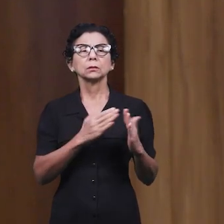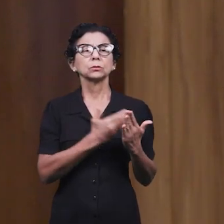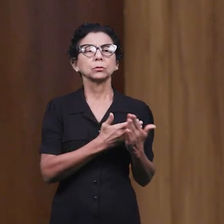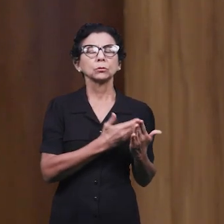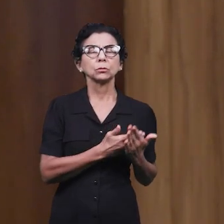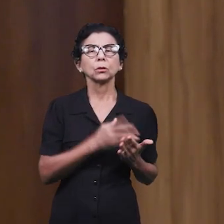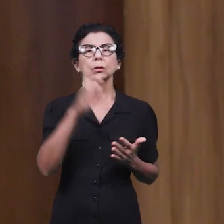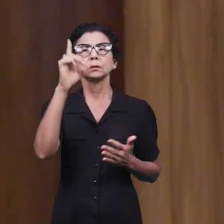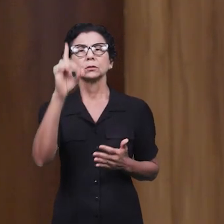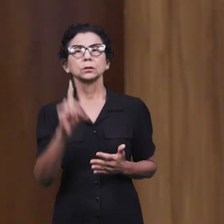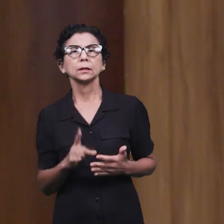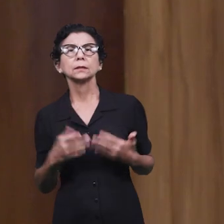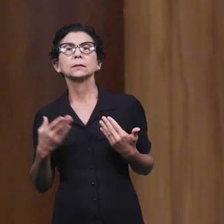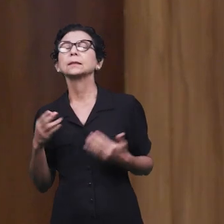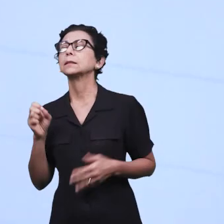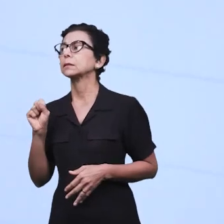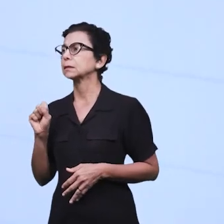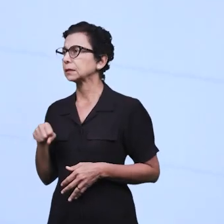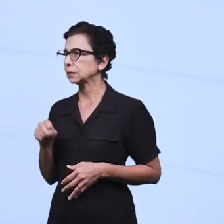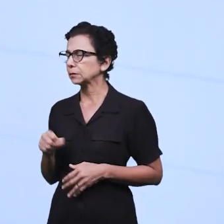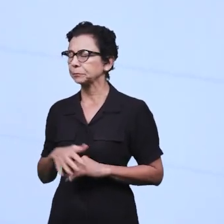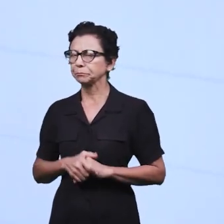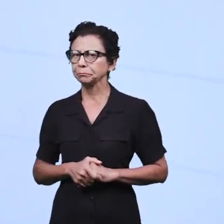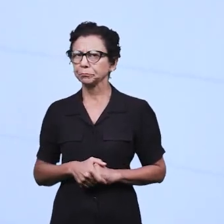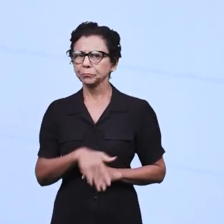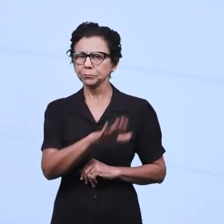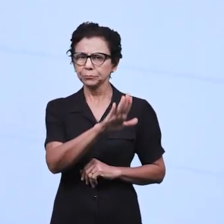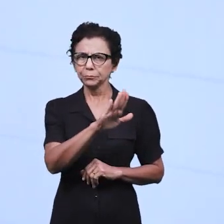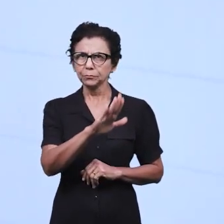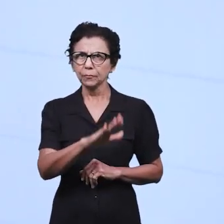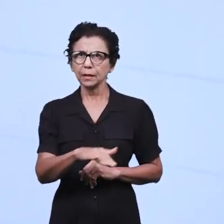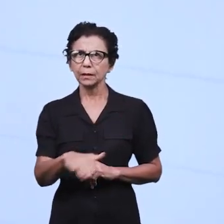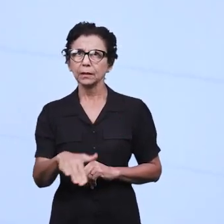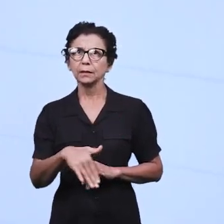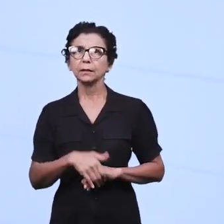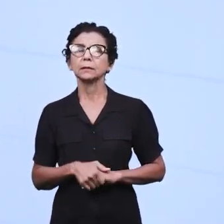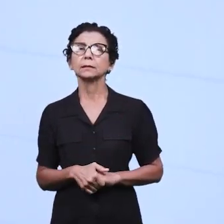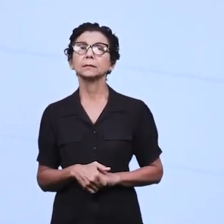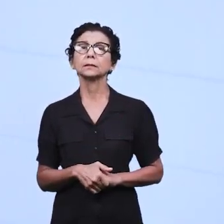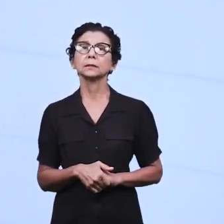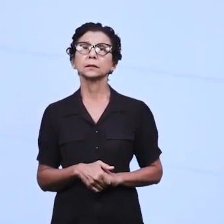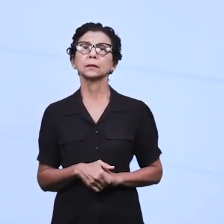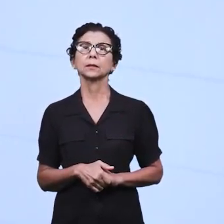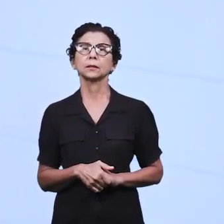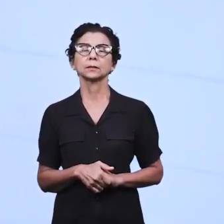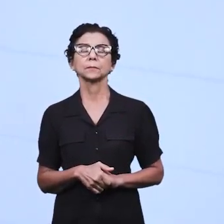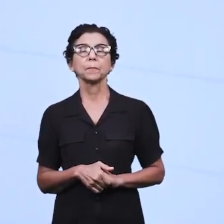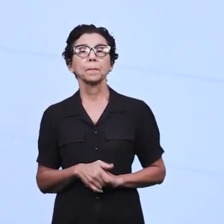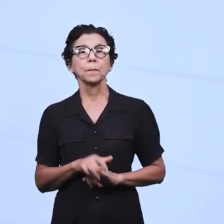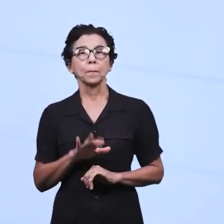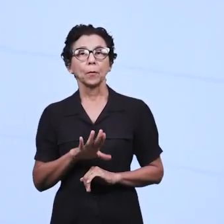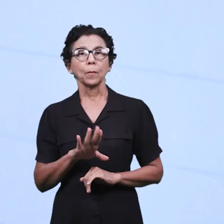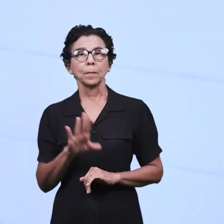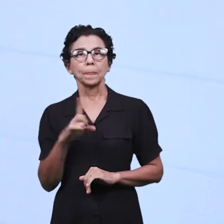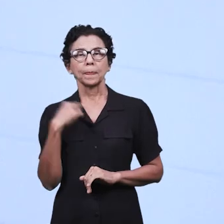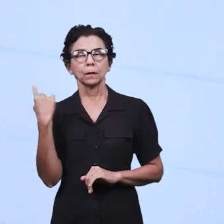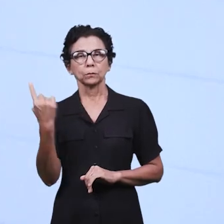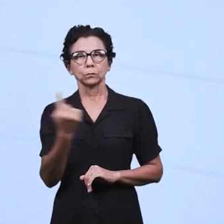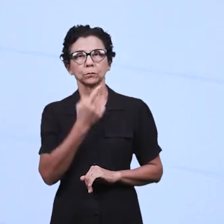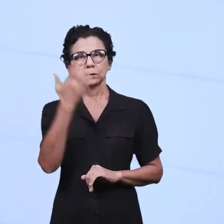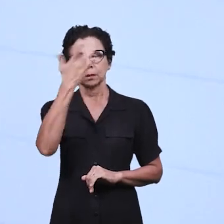escola? Tem sim. Não só a criança, tá, doutor Rodrigo? Os pais também, né? Todas as pessoas